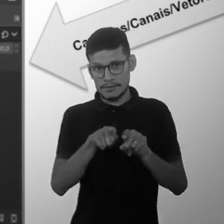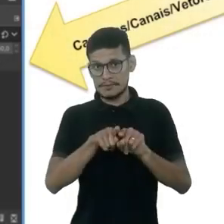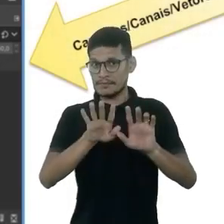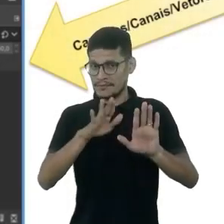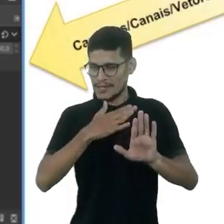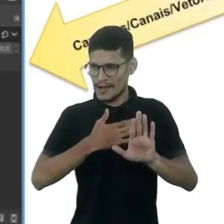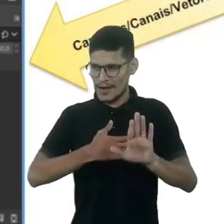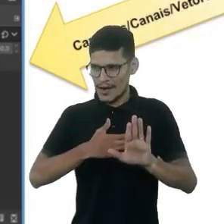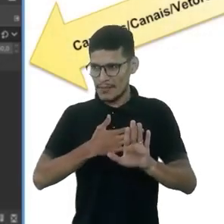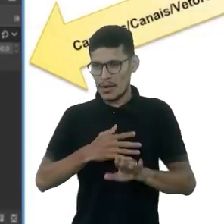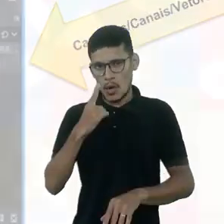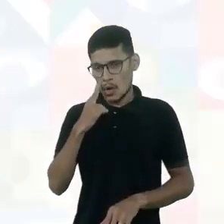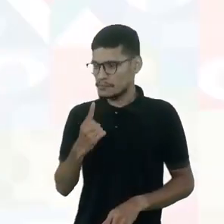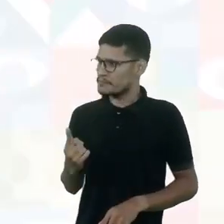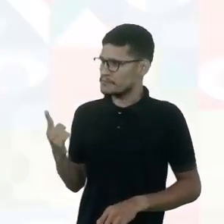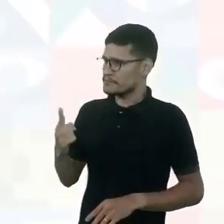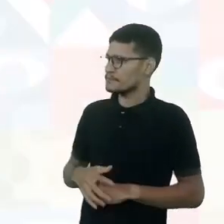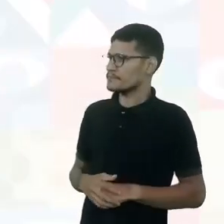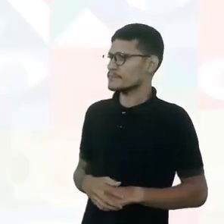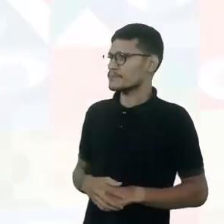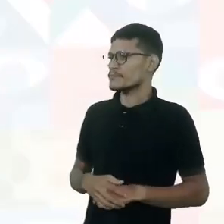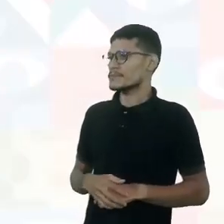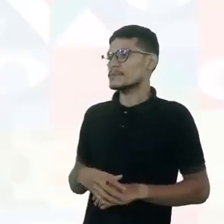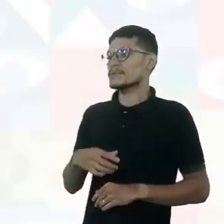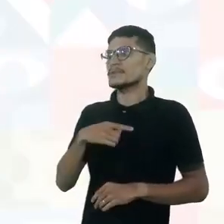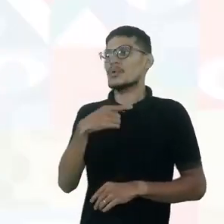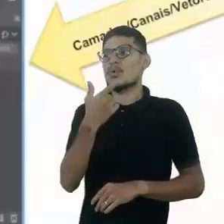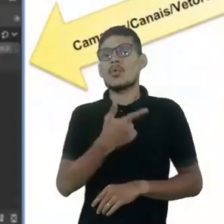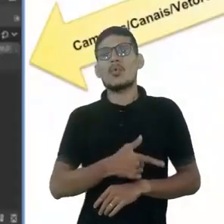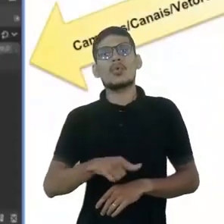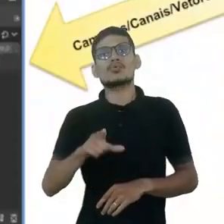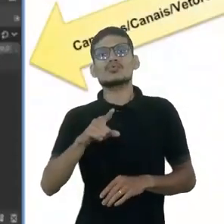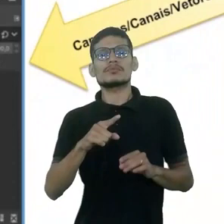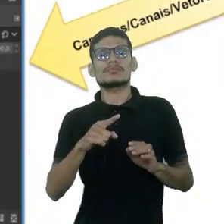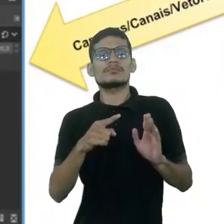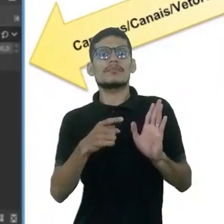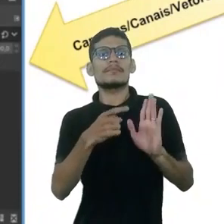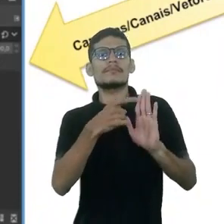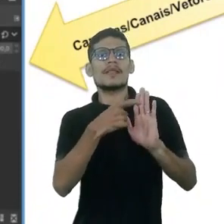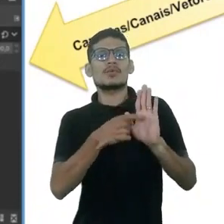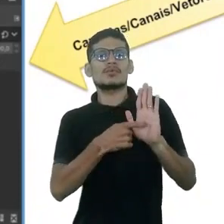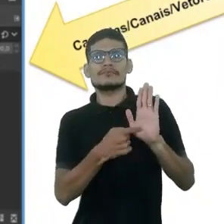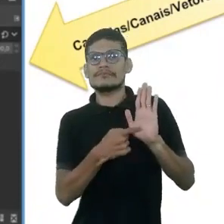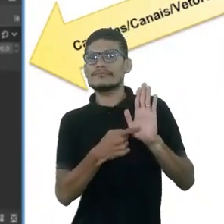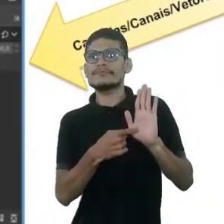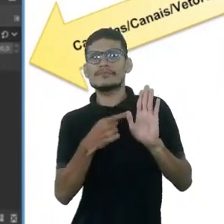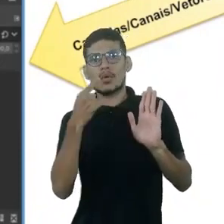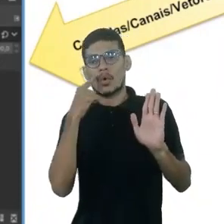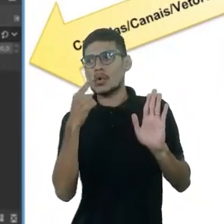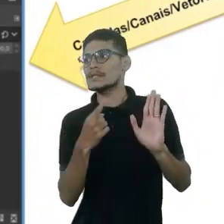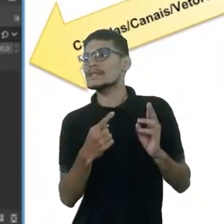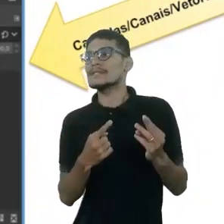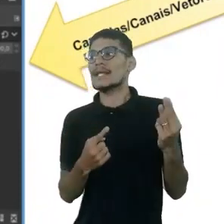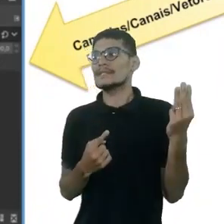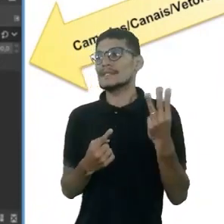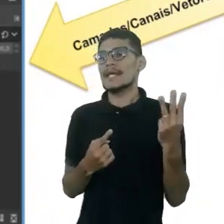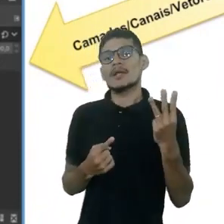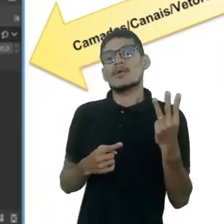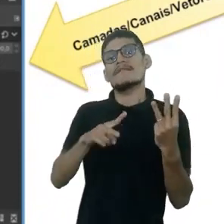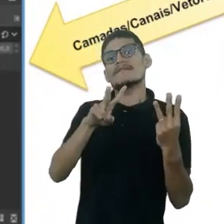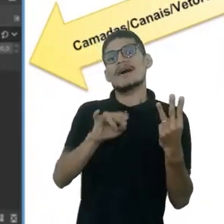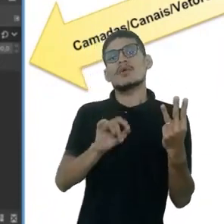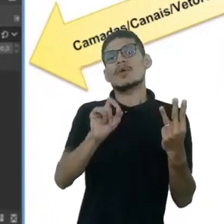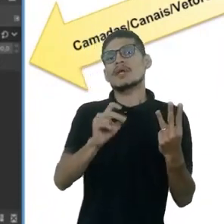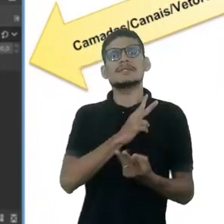Calma. Logo abaixo, a gente tem outro menu. E esse menu, que é o menu número 3, ele vai